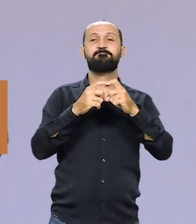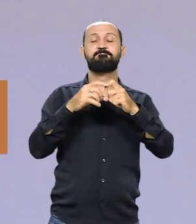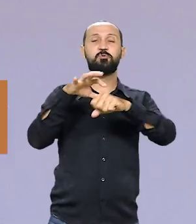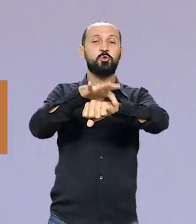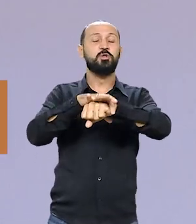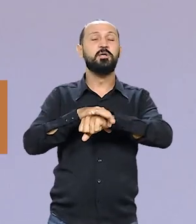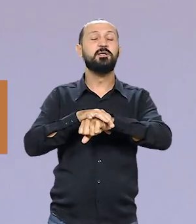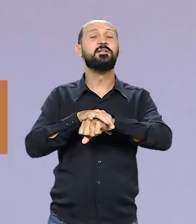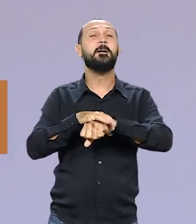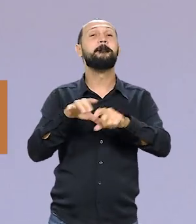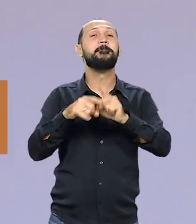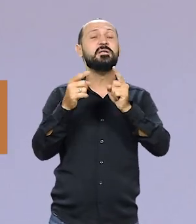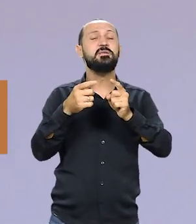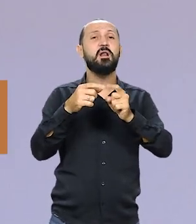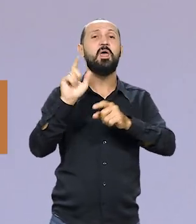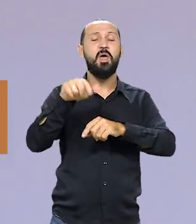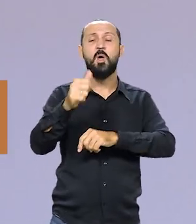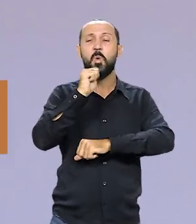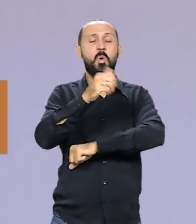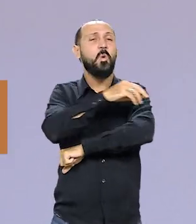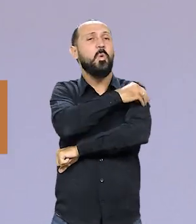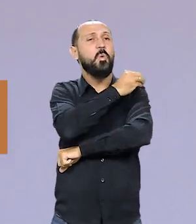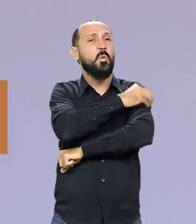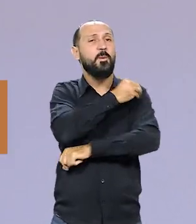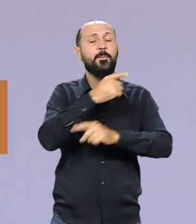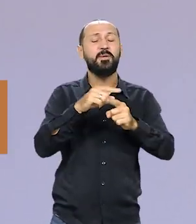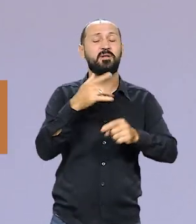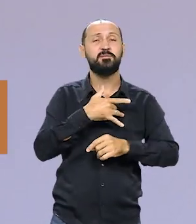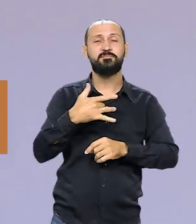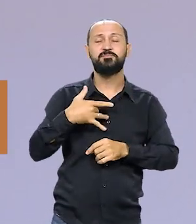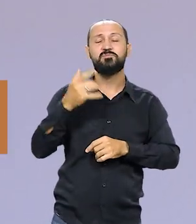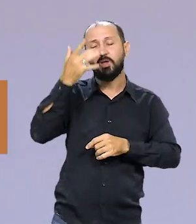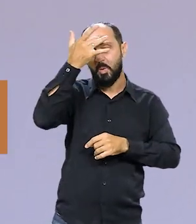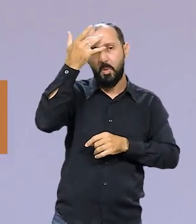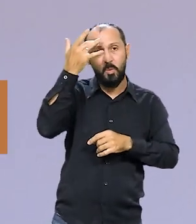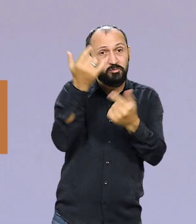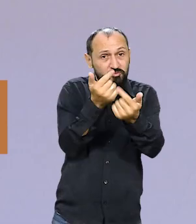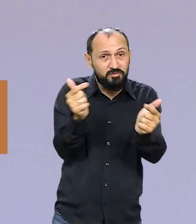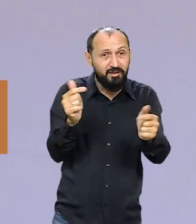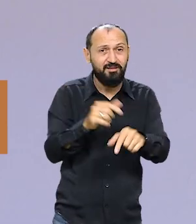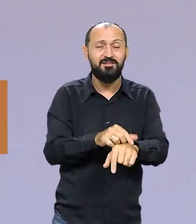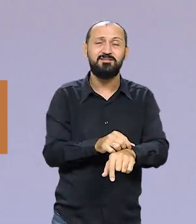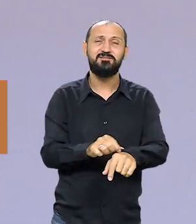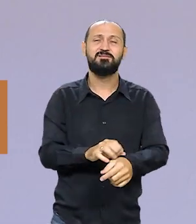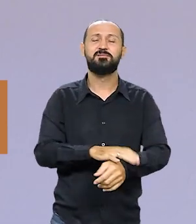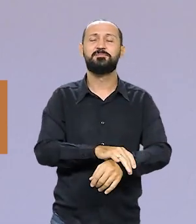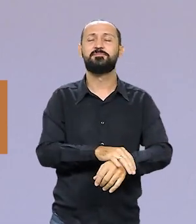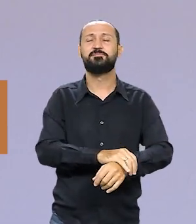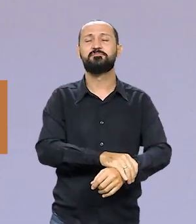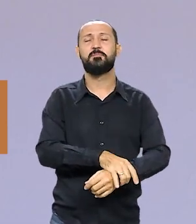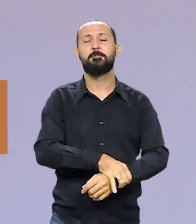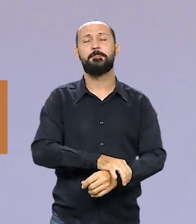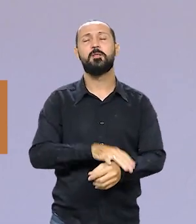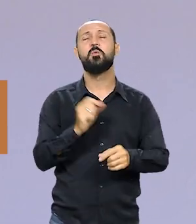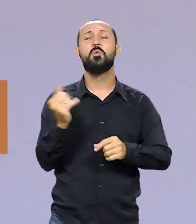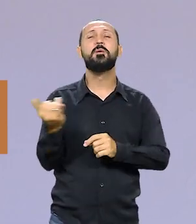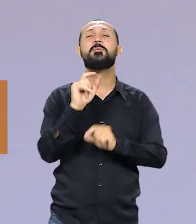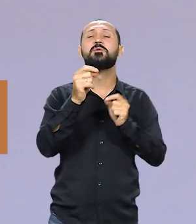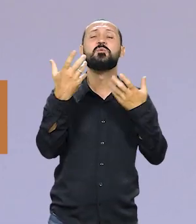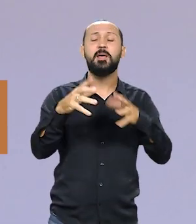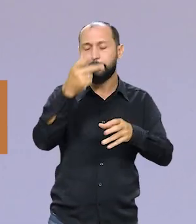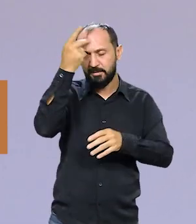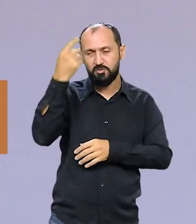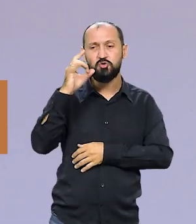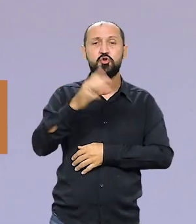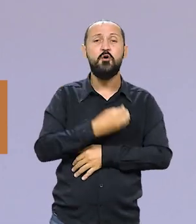ou um defensor público, só que ele é alcoólatra, por exemplo, porque ele não tem uma saúde mental. O importante é que a gente crie não